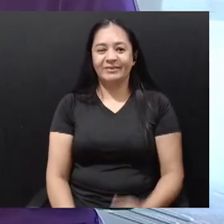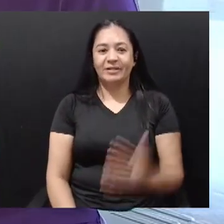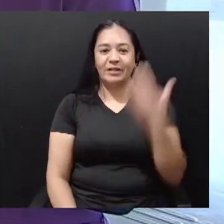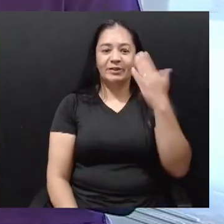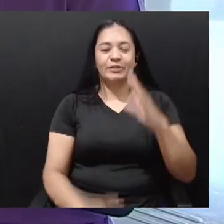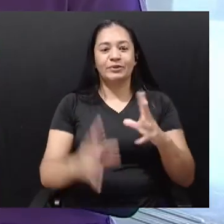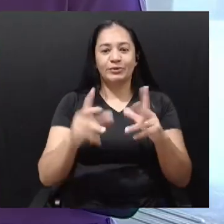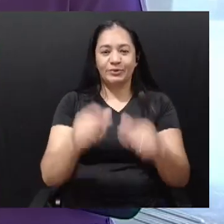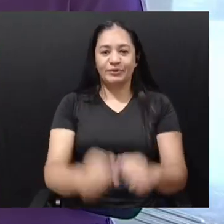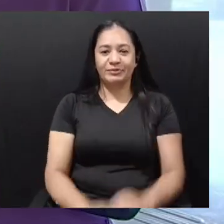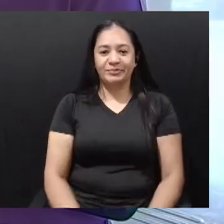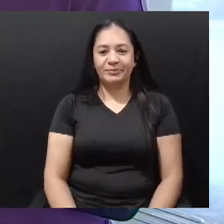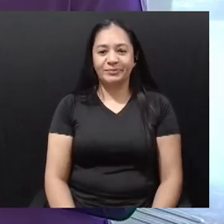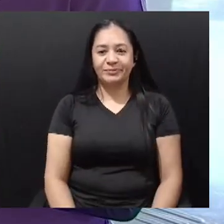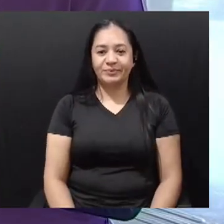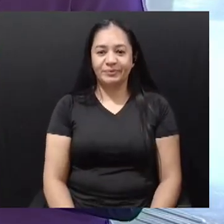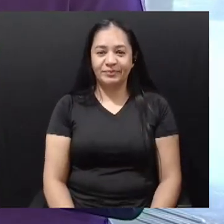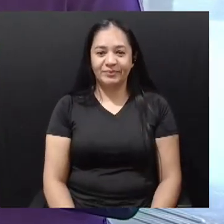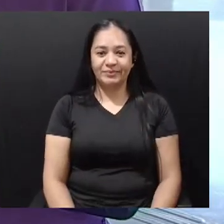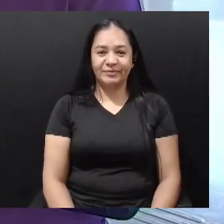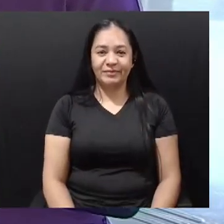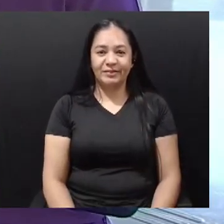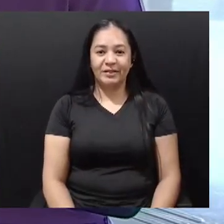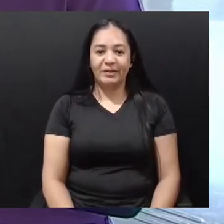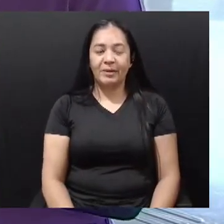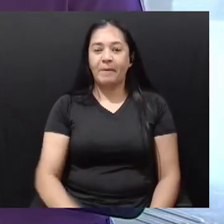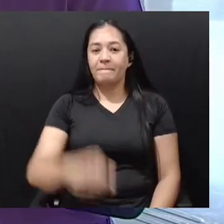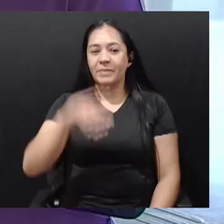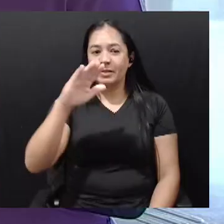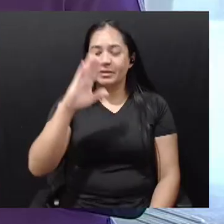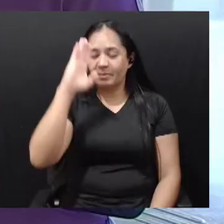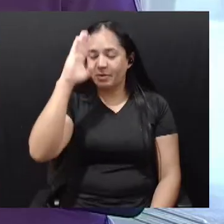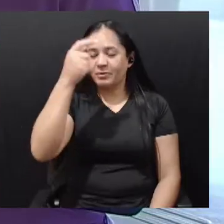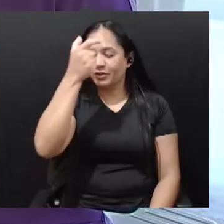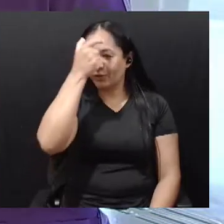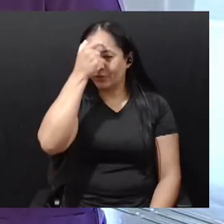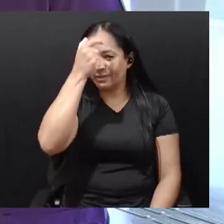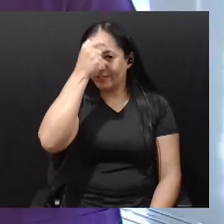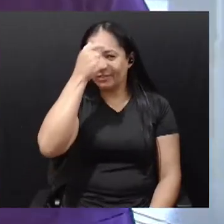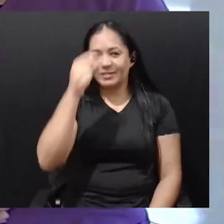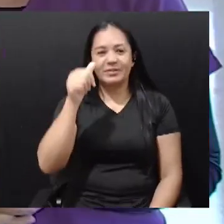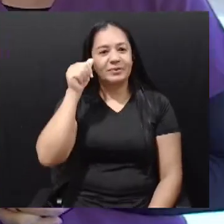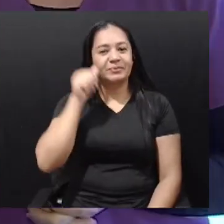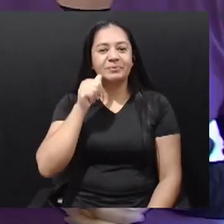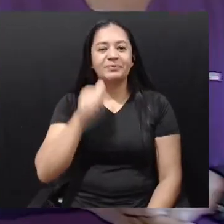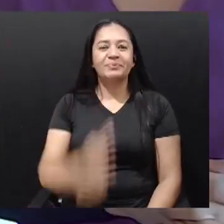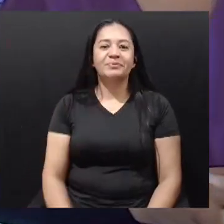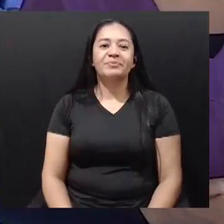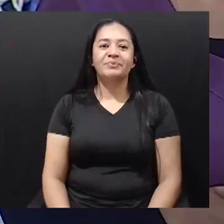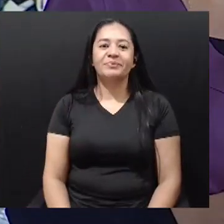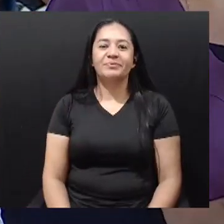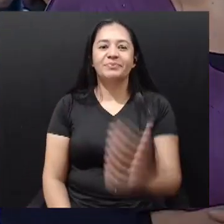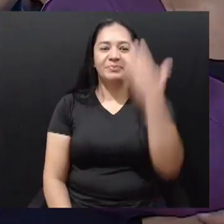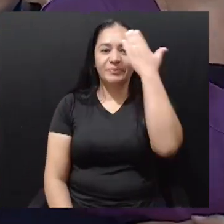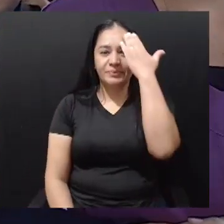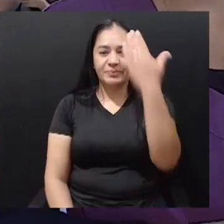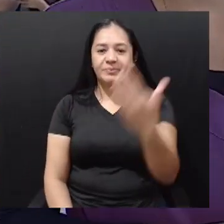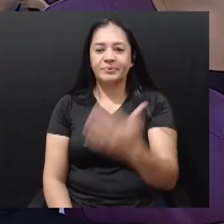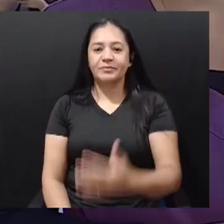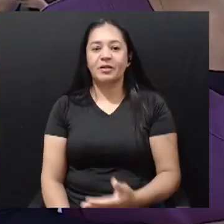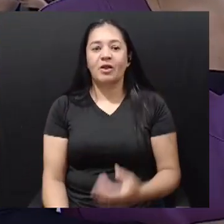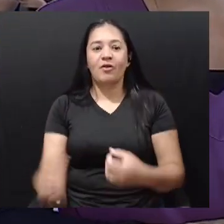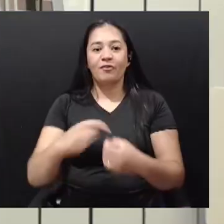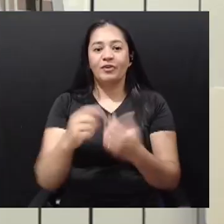e ainda mais pela conscientização das mulheres, que é necessário. Valeu, muito obrigado. Eu volto com você,